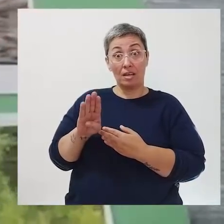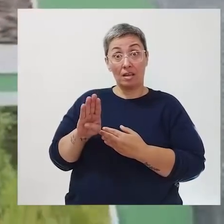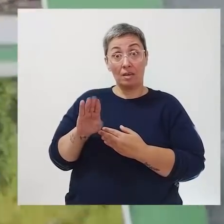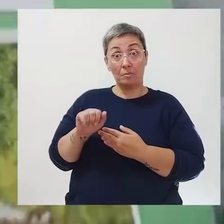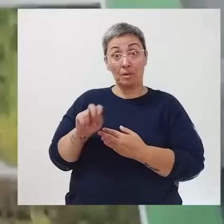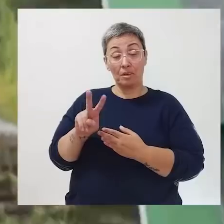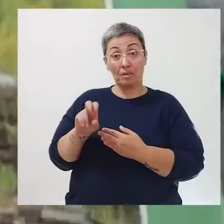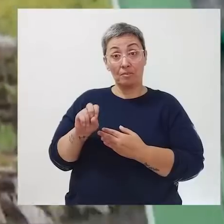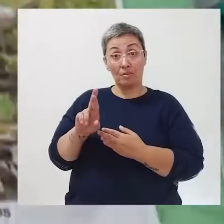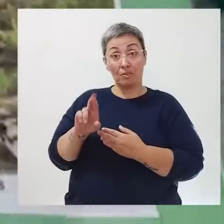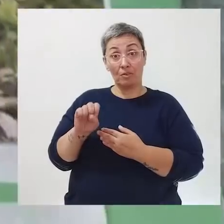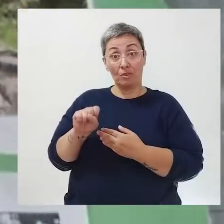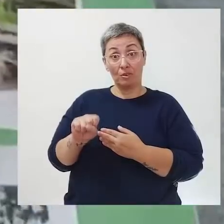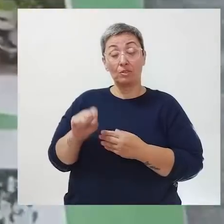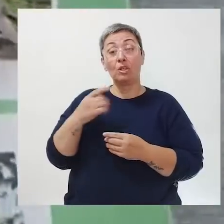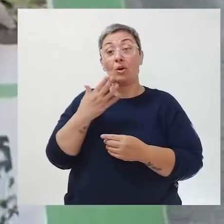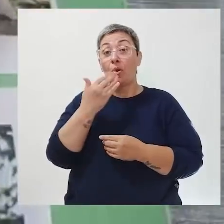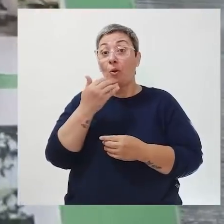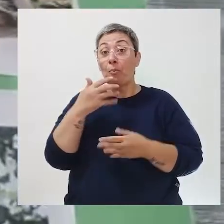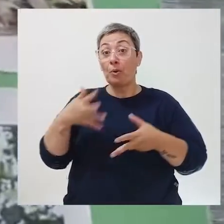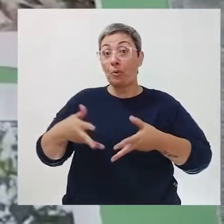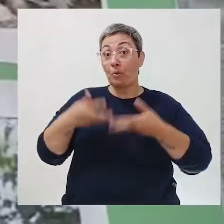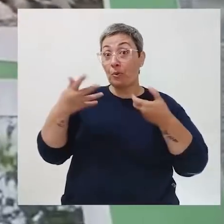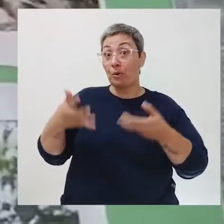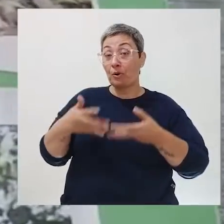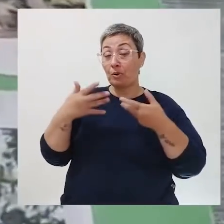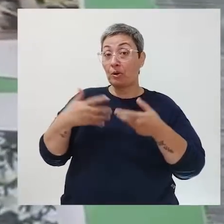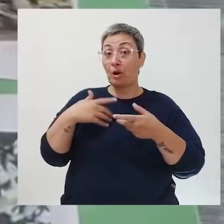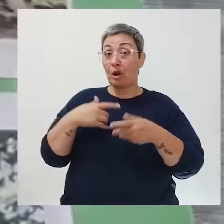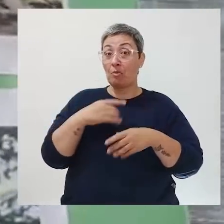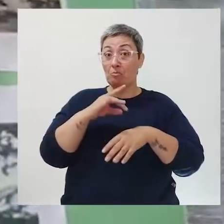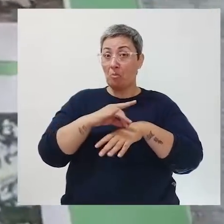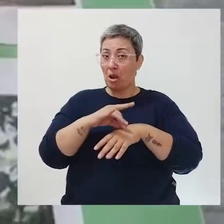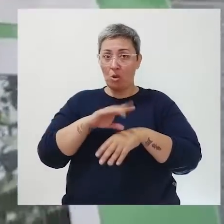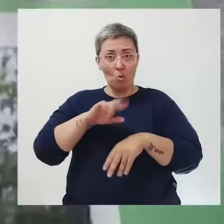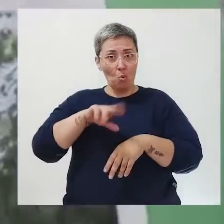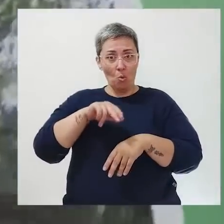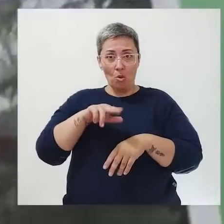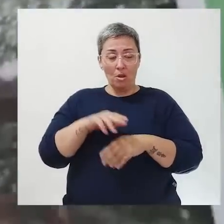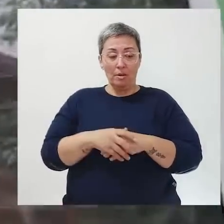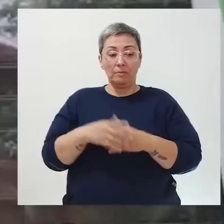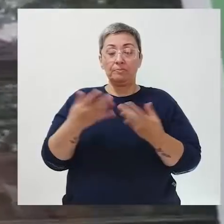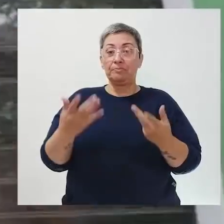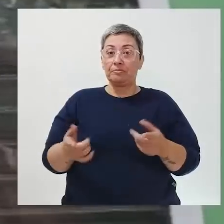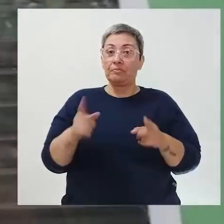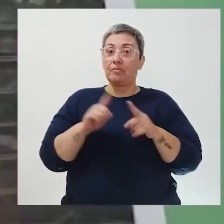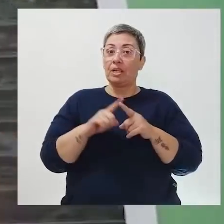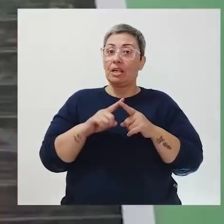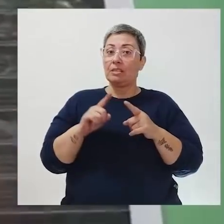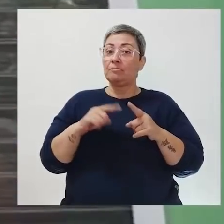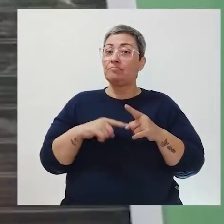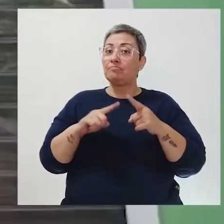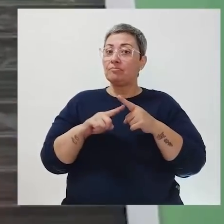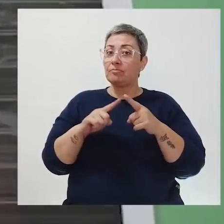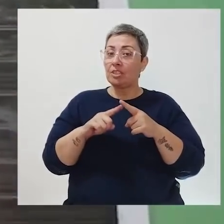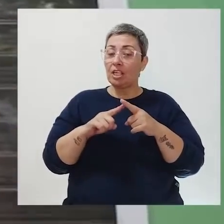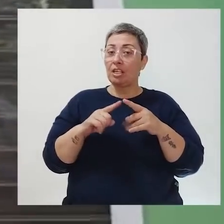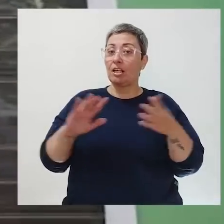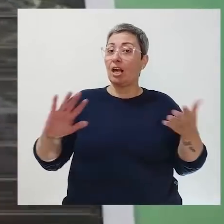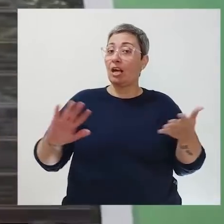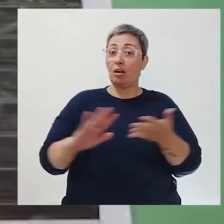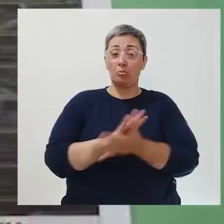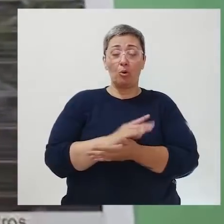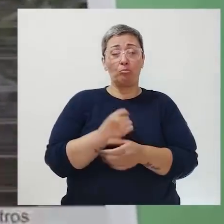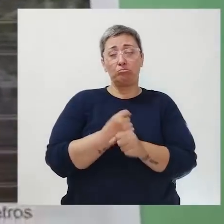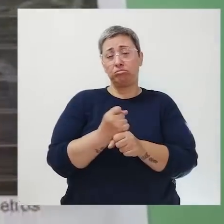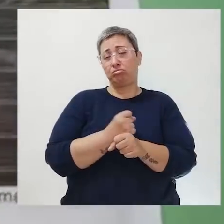comiam plantas, tá bom? Eles não se alimentavam de outros animais. E essa espécie está extinta